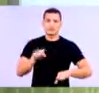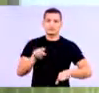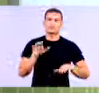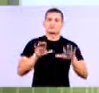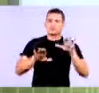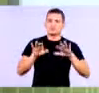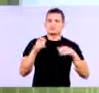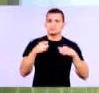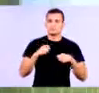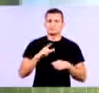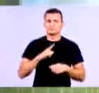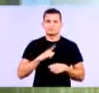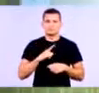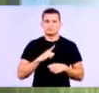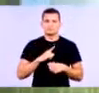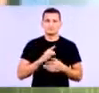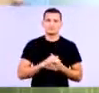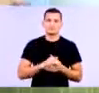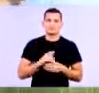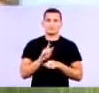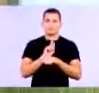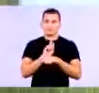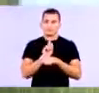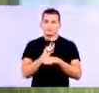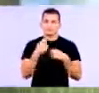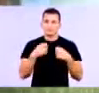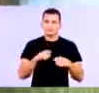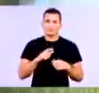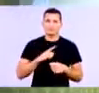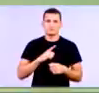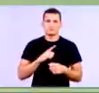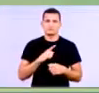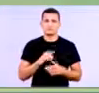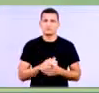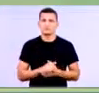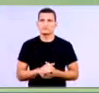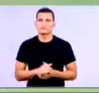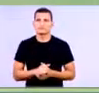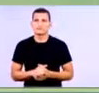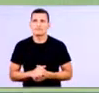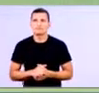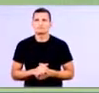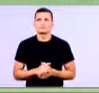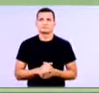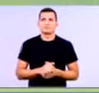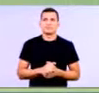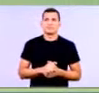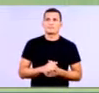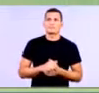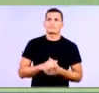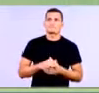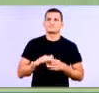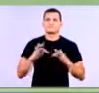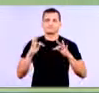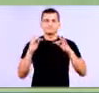um cuidado que devemos ter, os gestores devem ter. envolve todos os recursos tecnológicos e